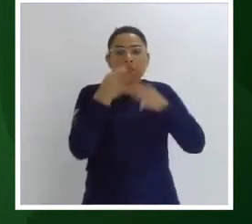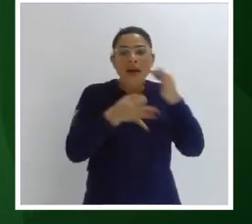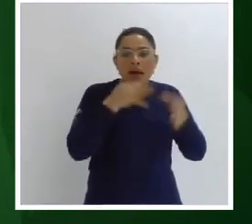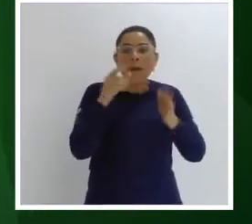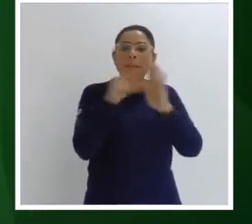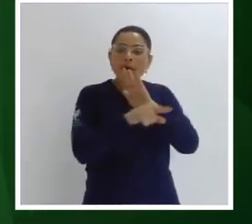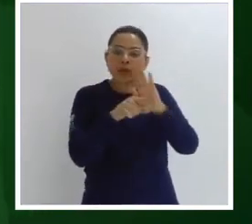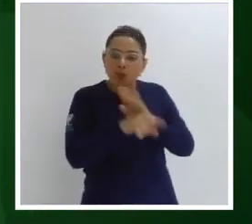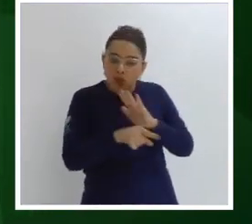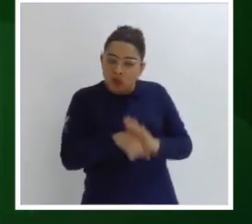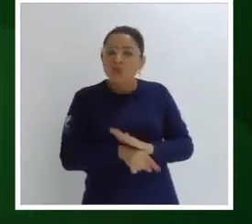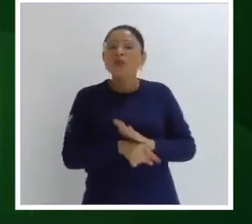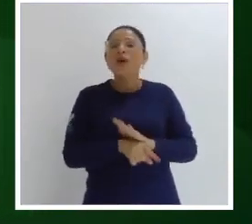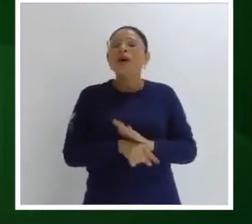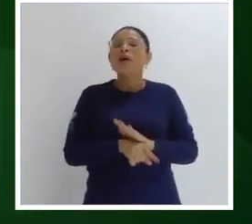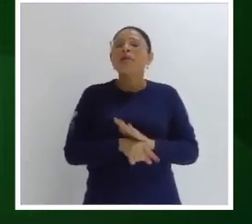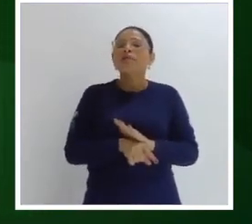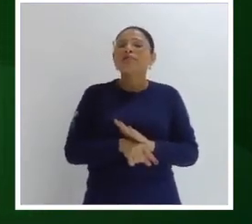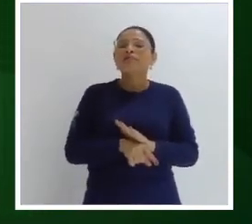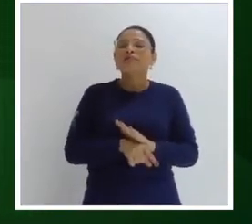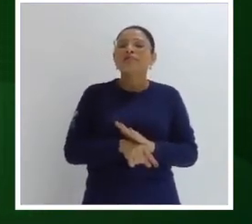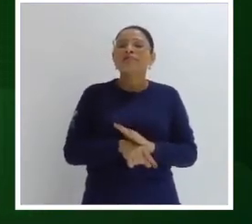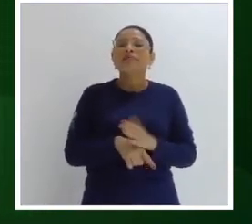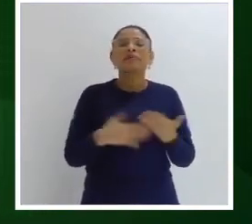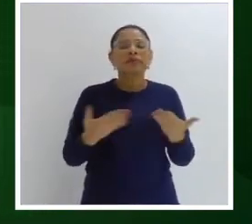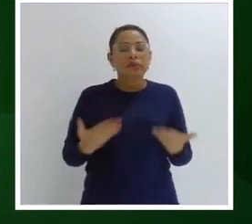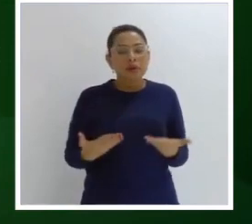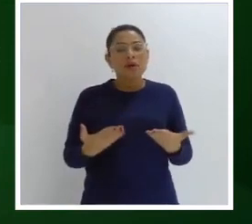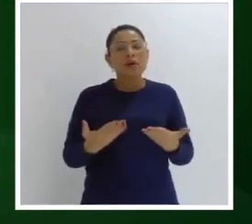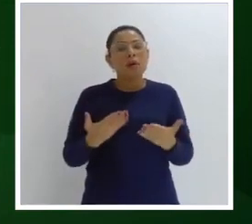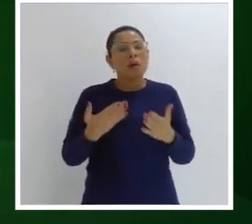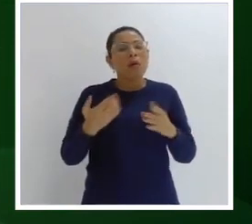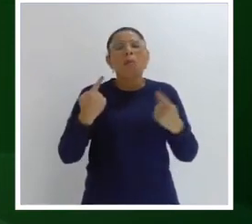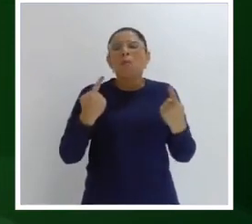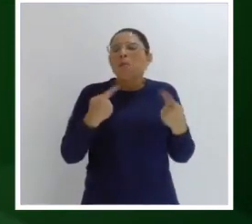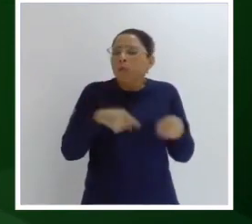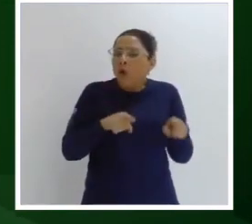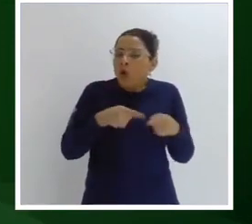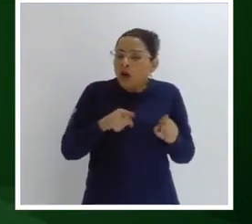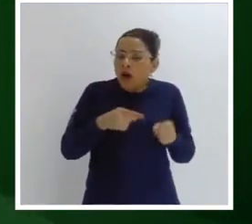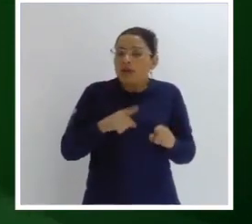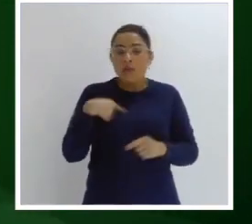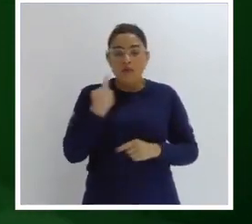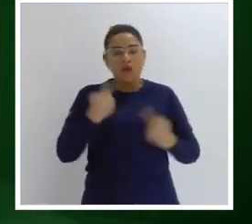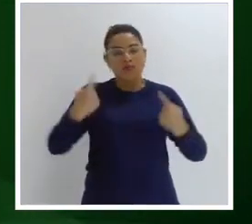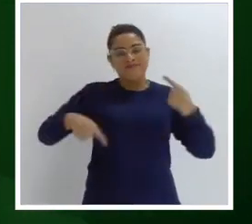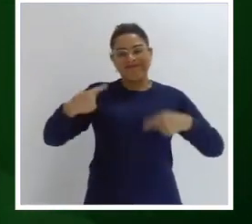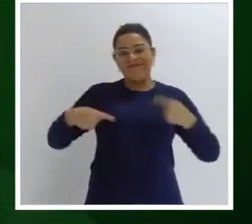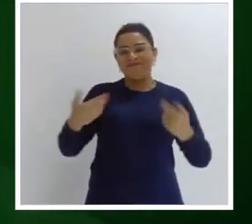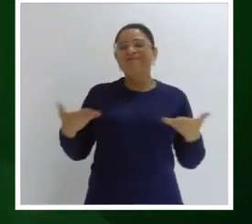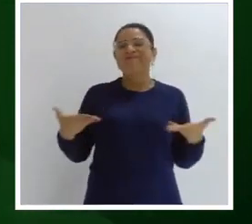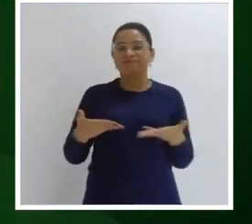perguntas e boas provocações aqui para o nosso debate